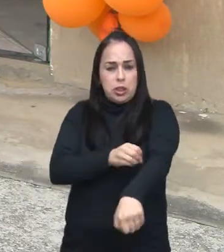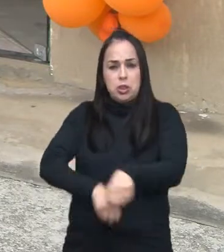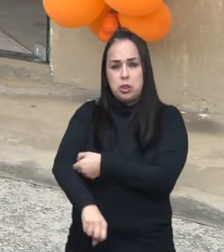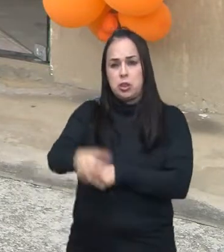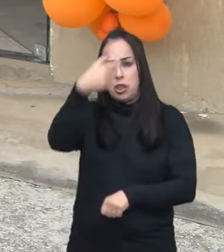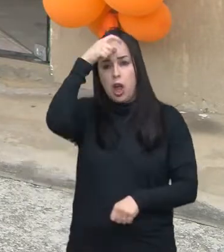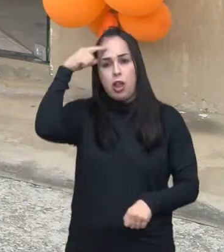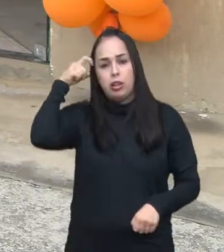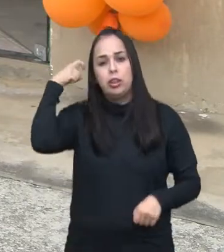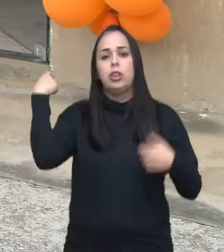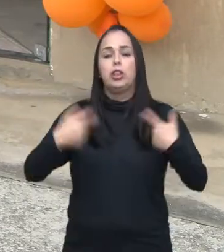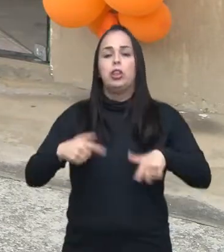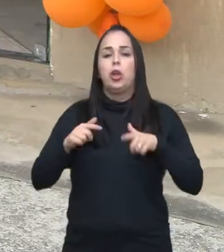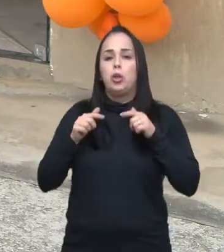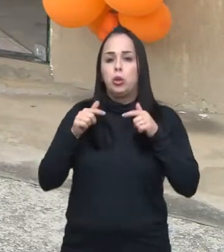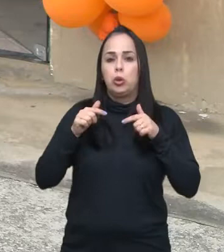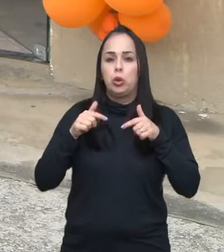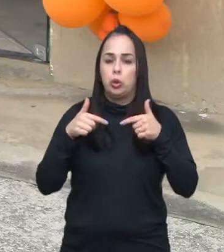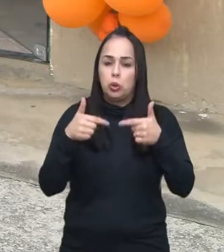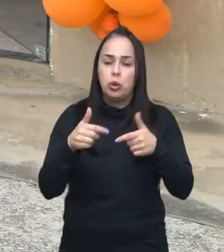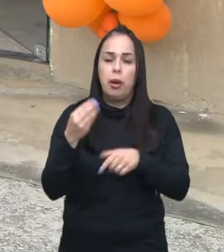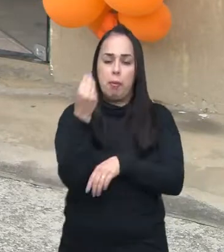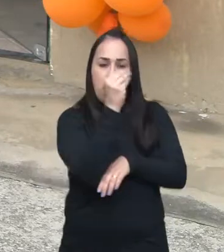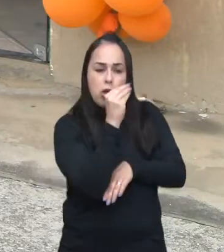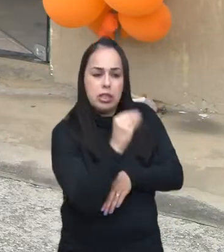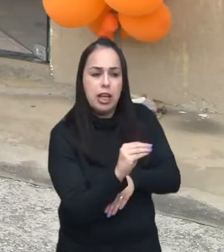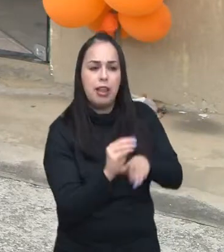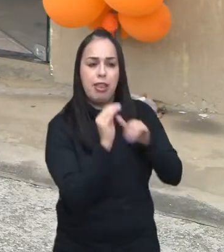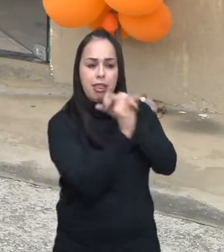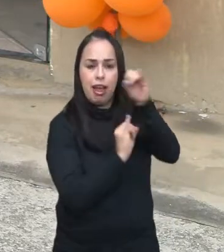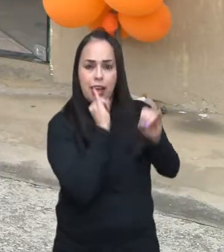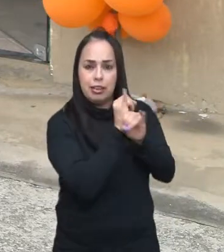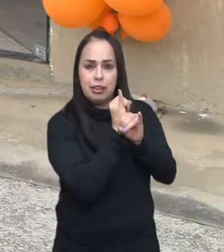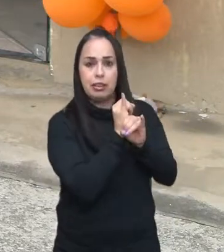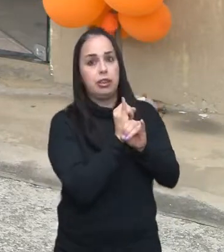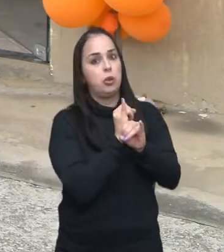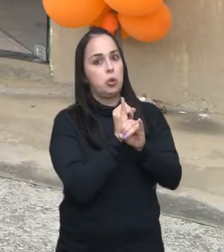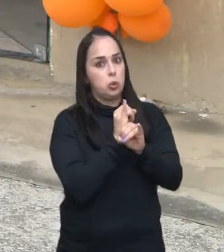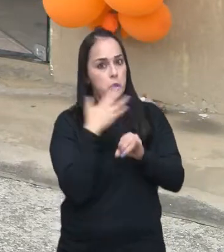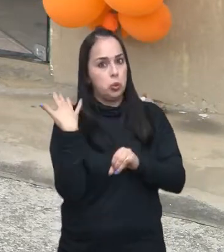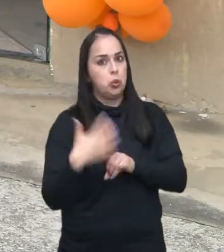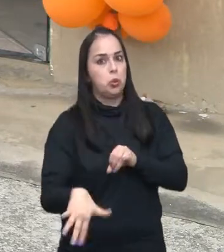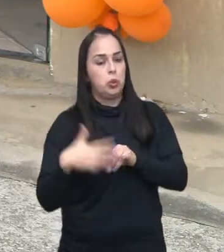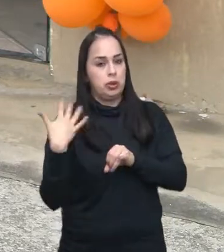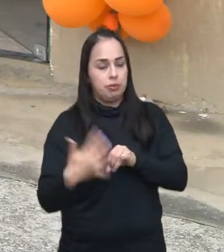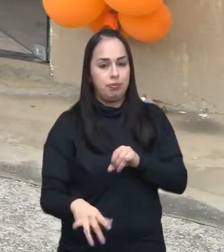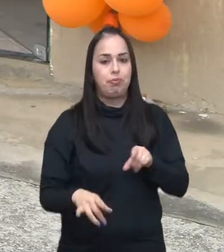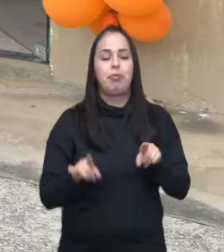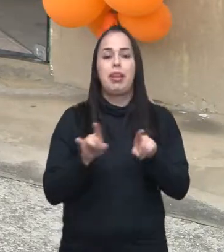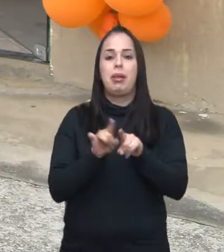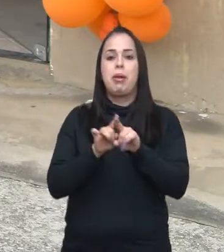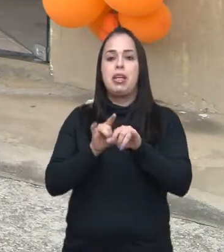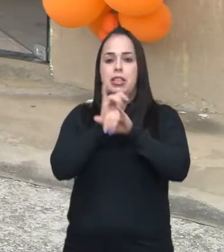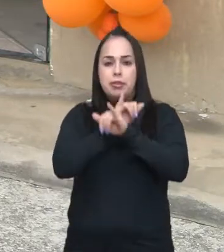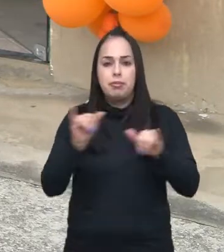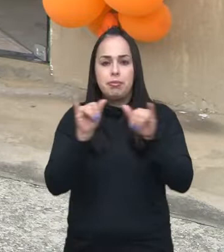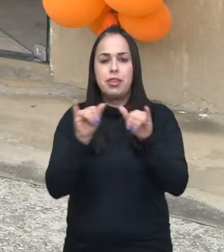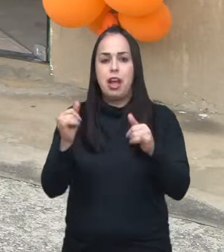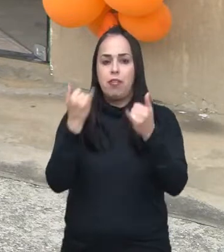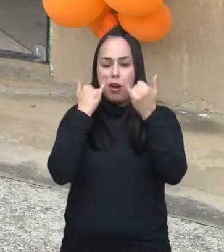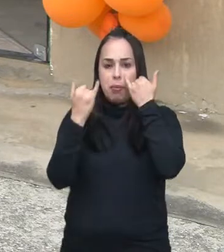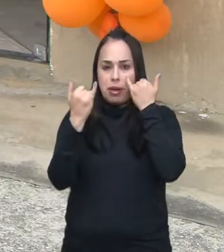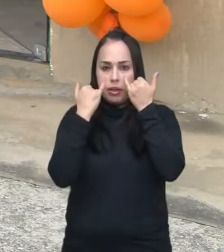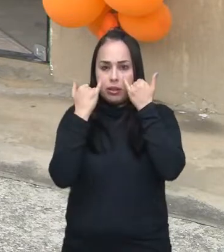que é chamado Maio Laranja, todos os dias com uma intervenção na internet, que nós temos muitos casos pela internet,